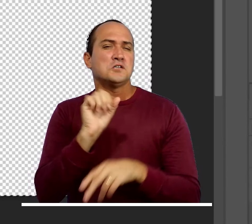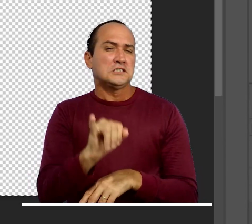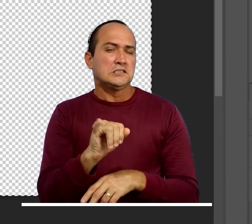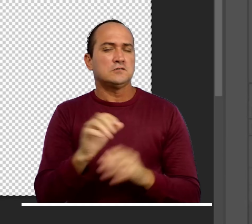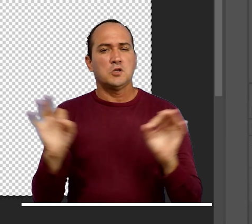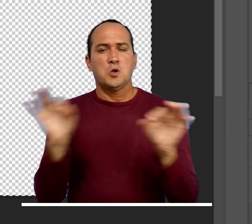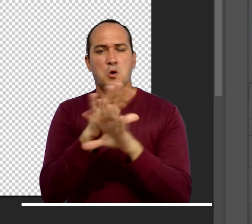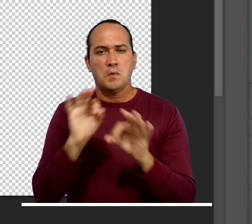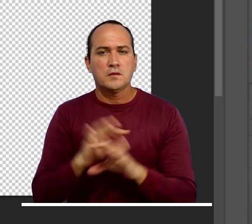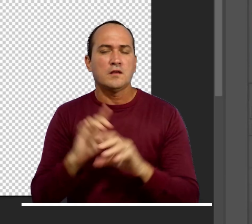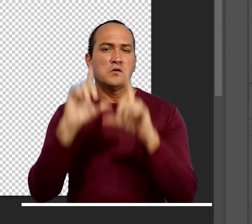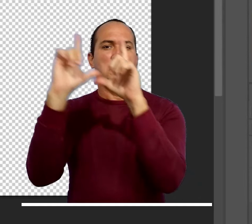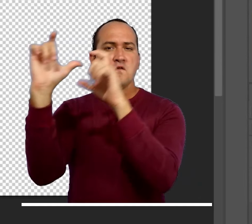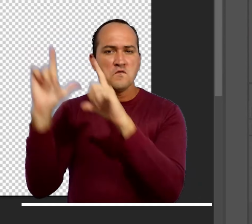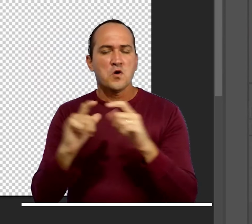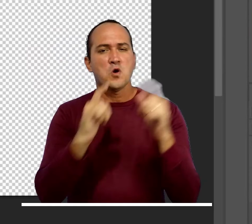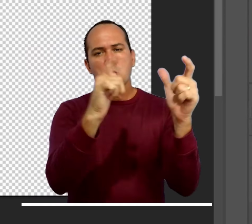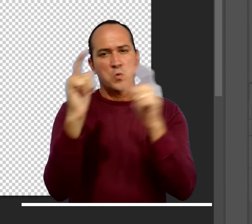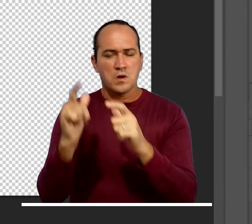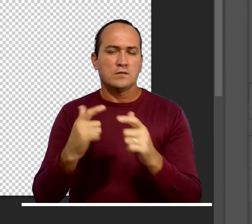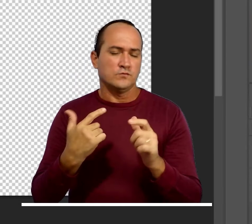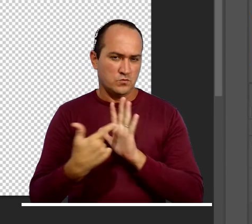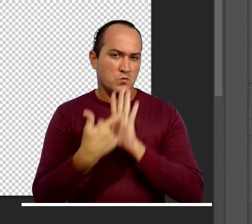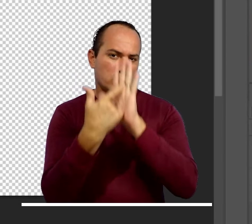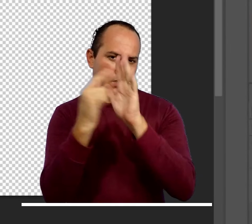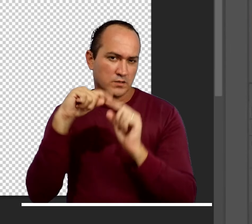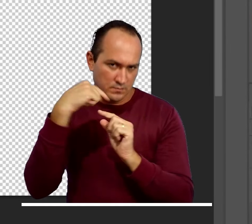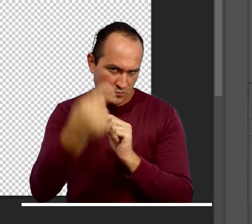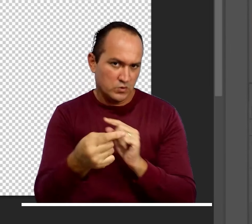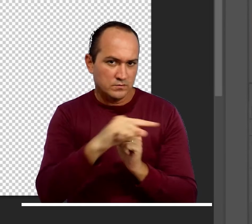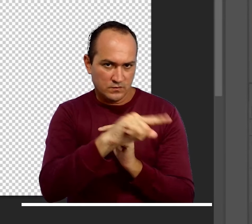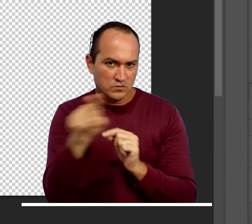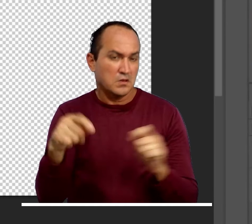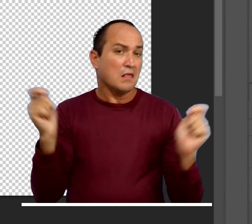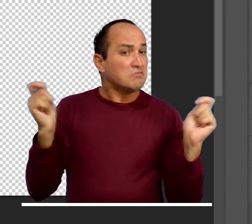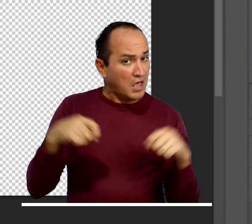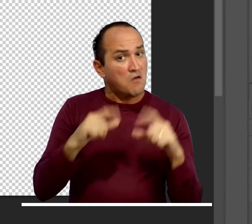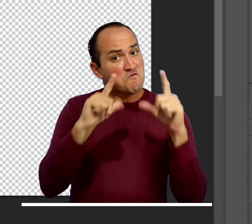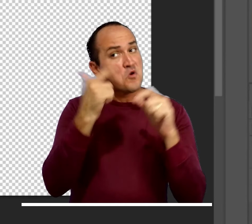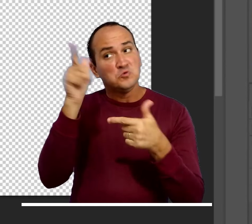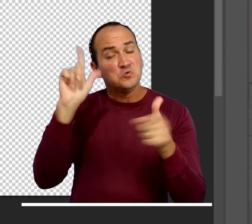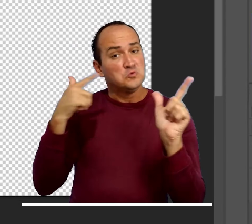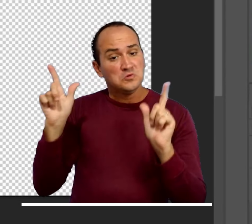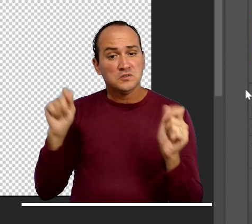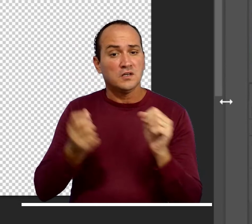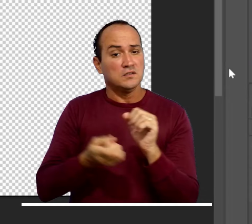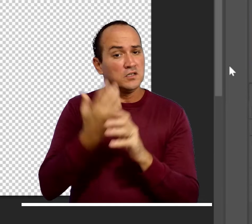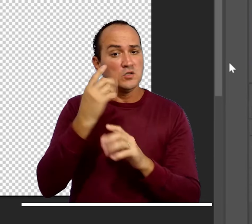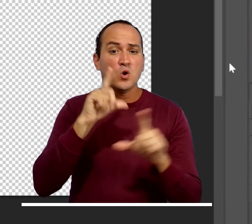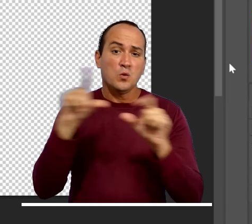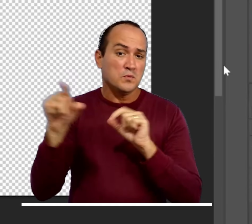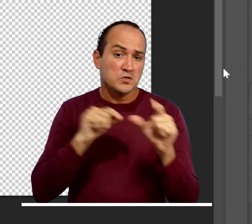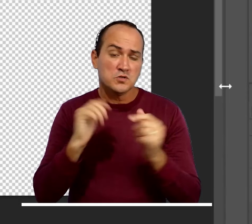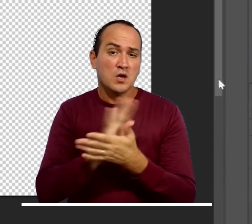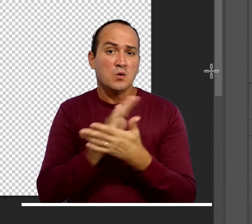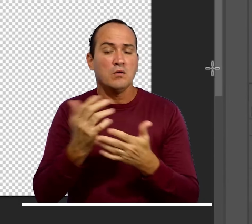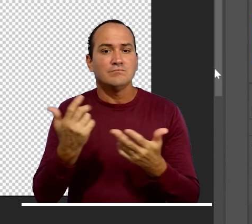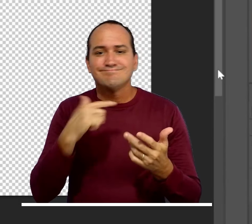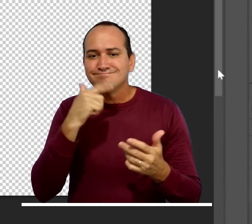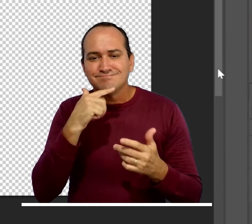você completasse com fotos de alguns lugares, como eu vou mostrar depois para vocês que isso seria possível de fazer. Ele já criou algumas opções aqui, por que eu